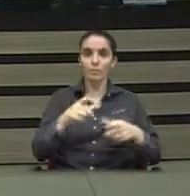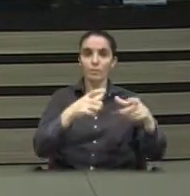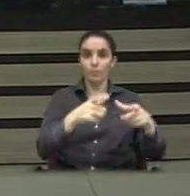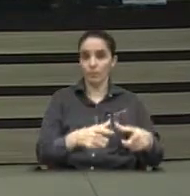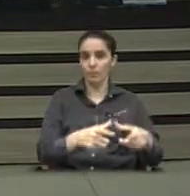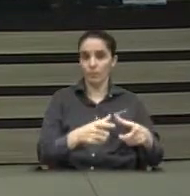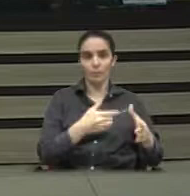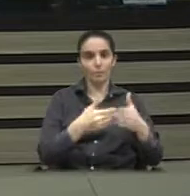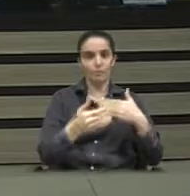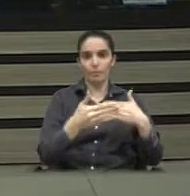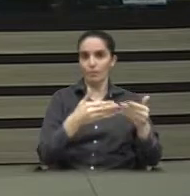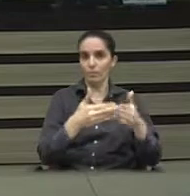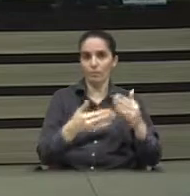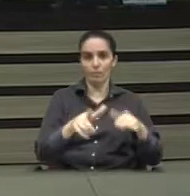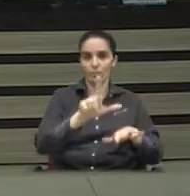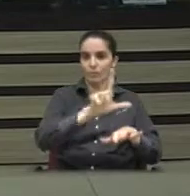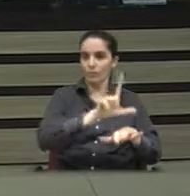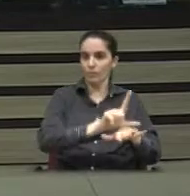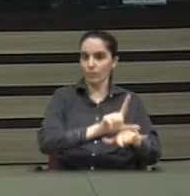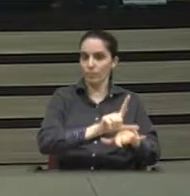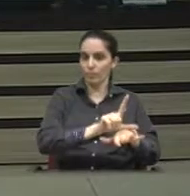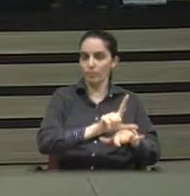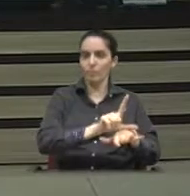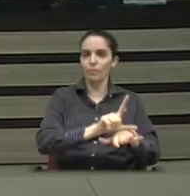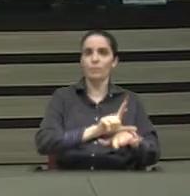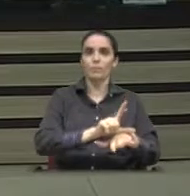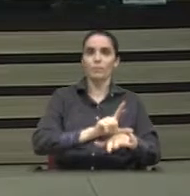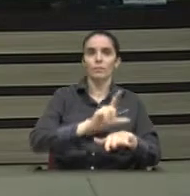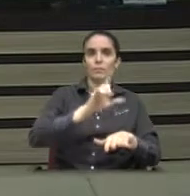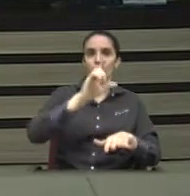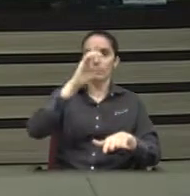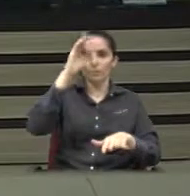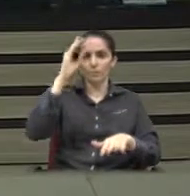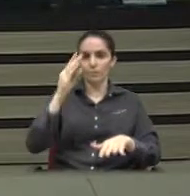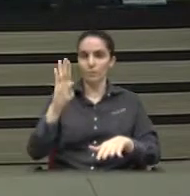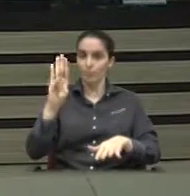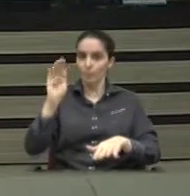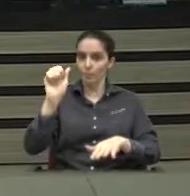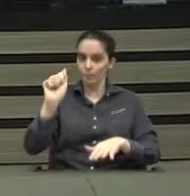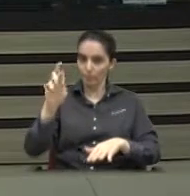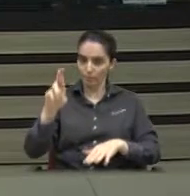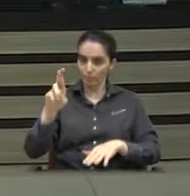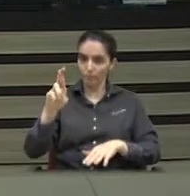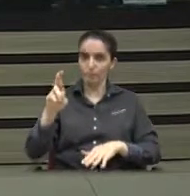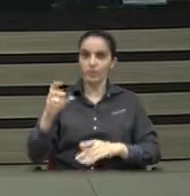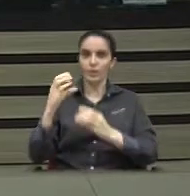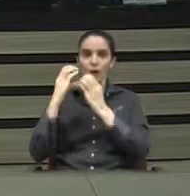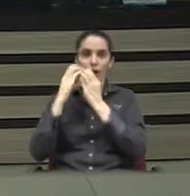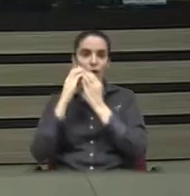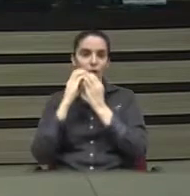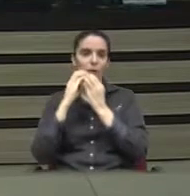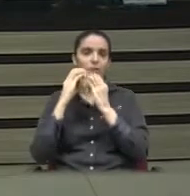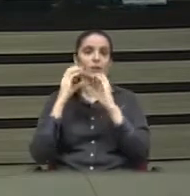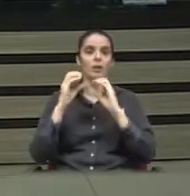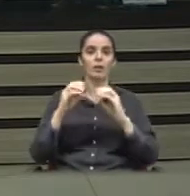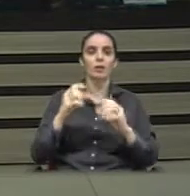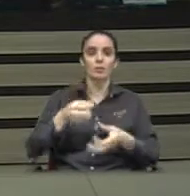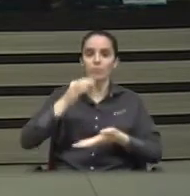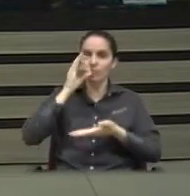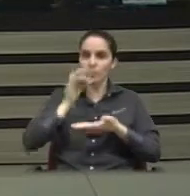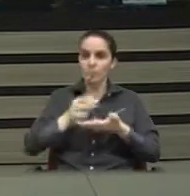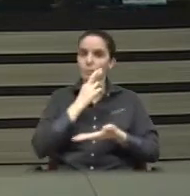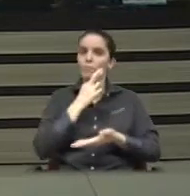uso onerosa de áreas municipais, visando a exploração das atividades de loja, bar, lanchonete,